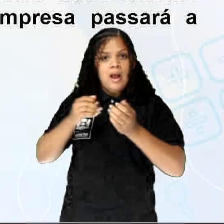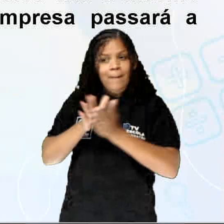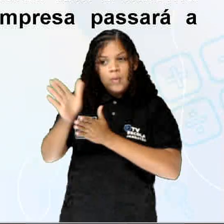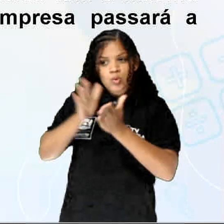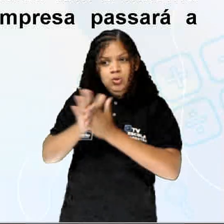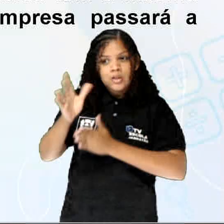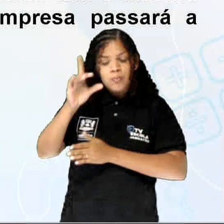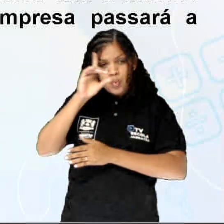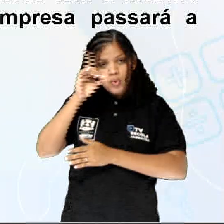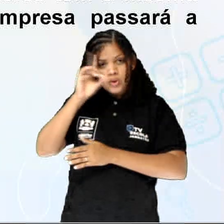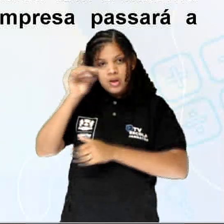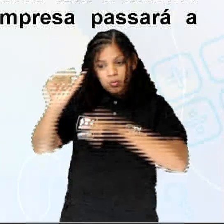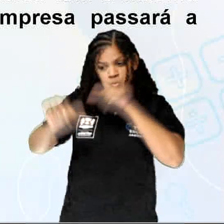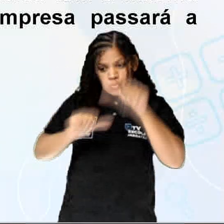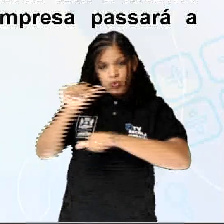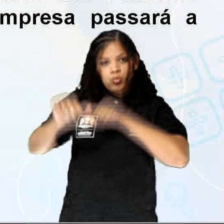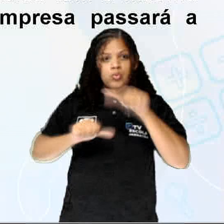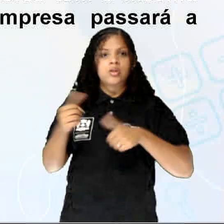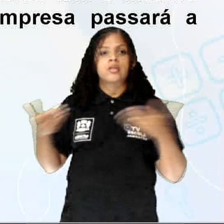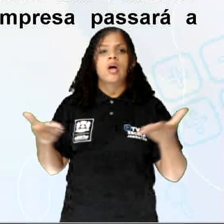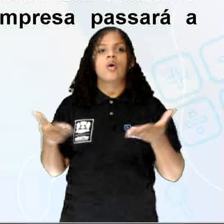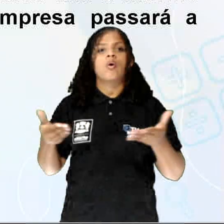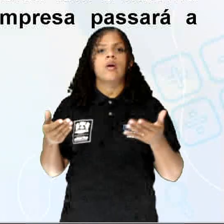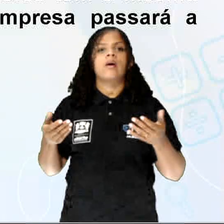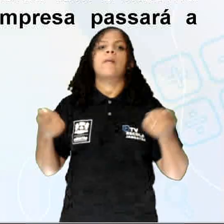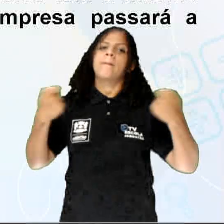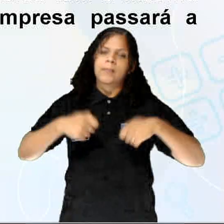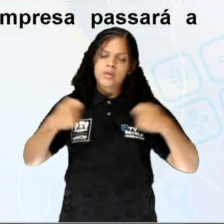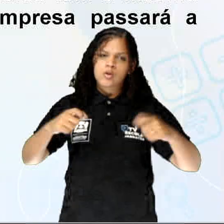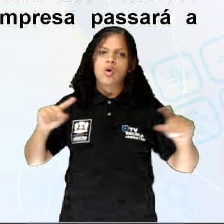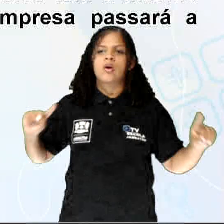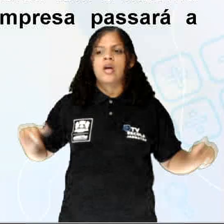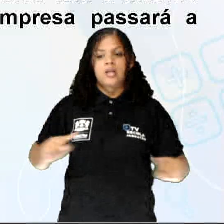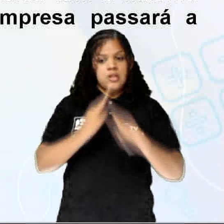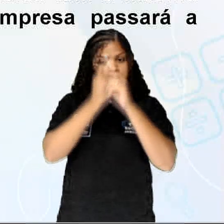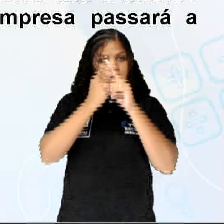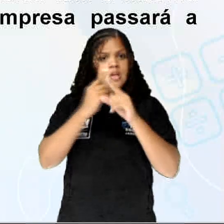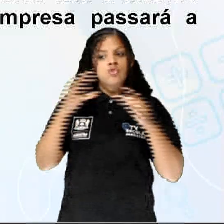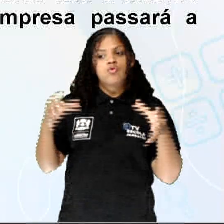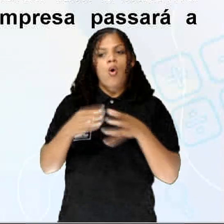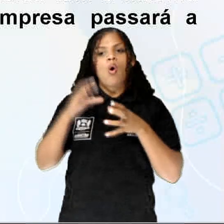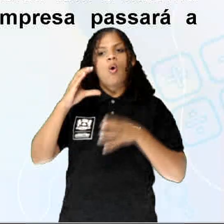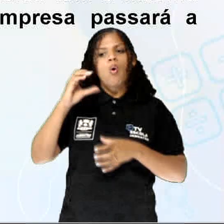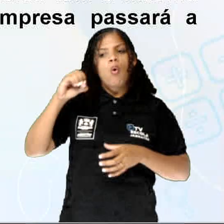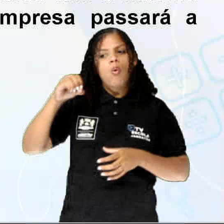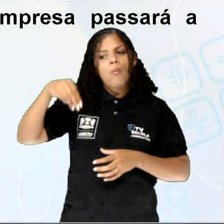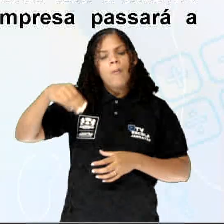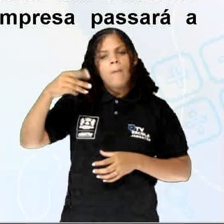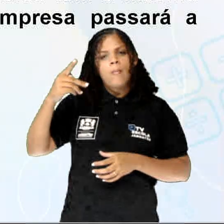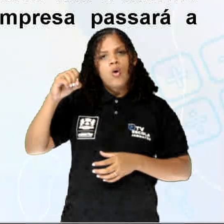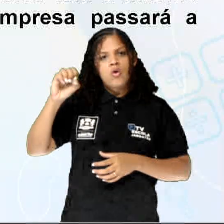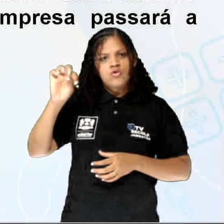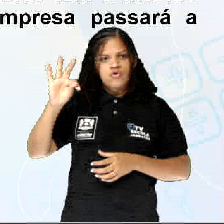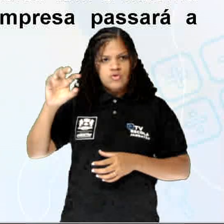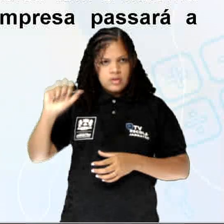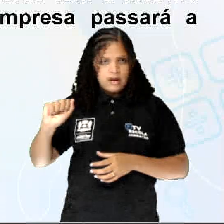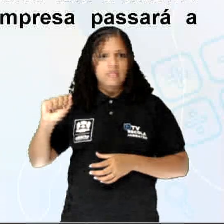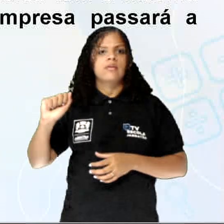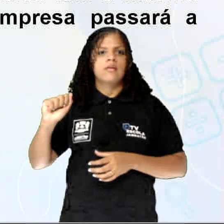funcionários trabalhando 8 horas diárias e conseguia produzir 5.280 litros de refrigerante por